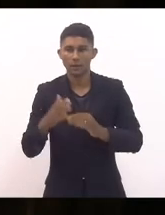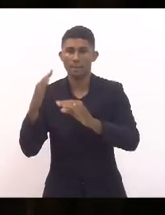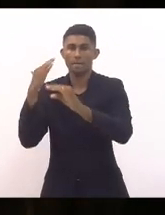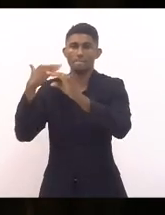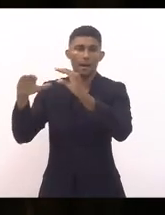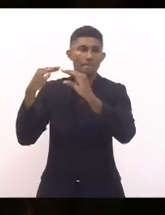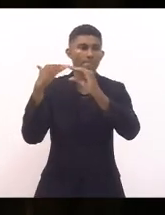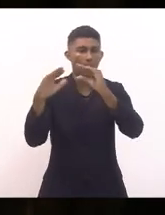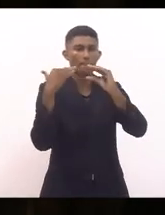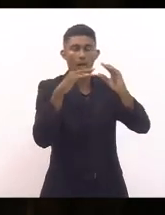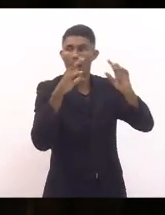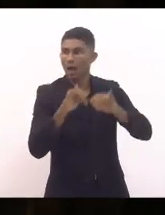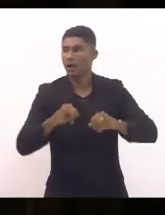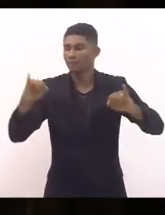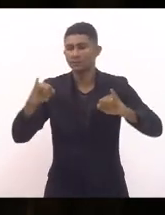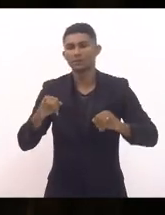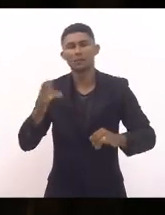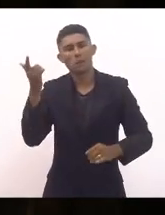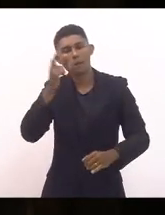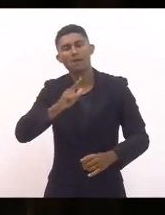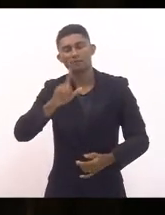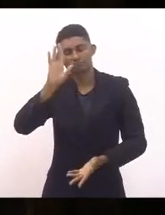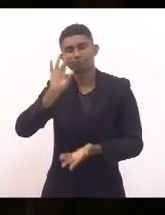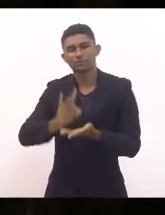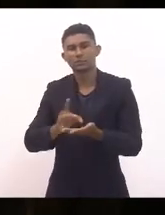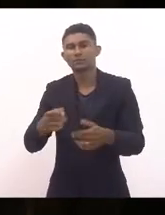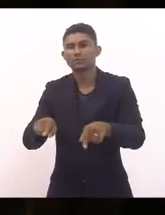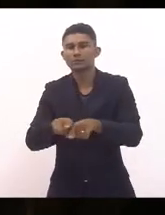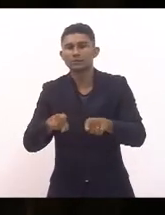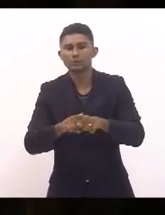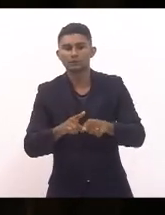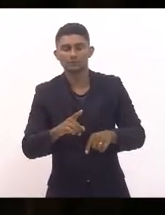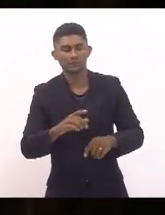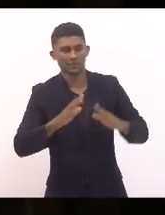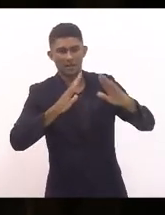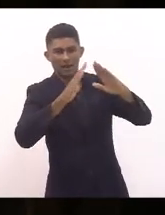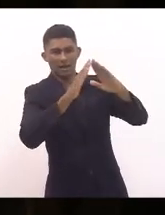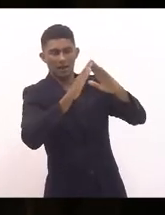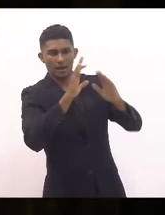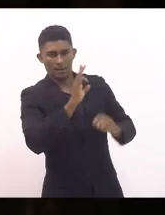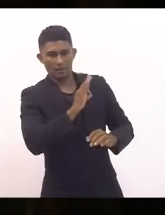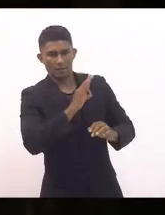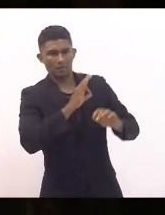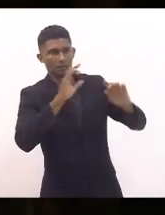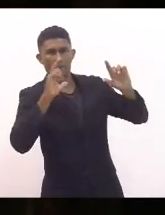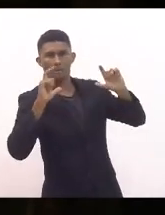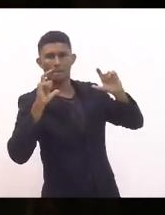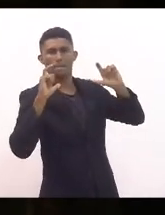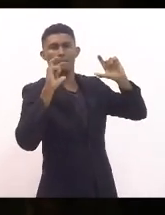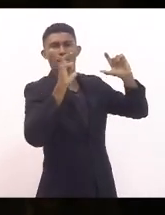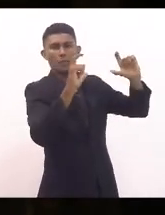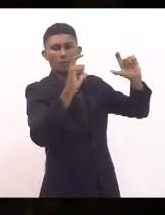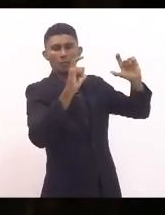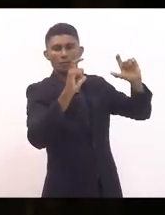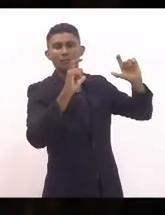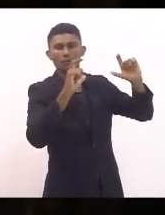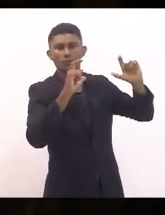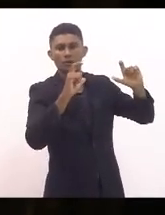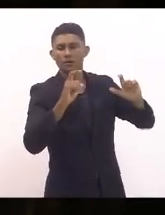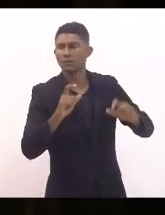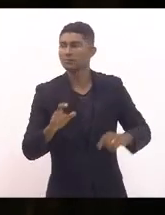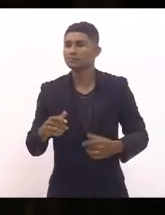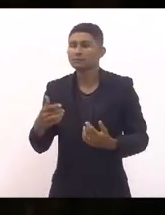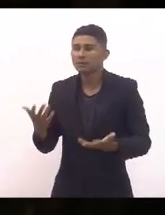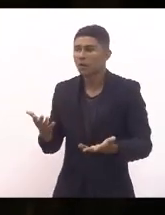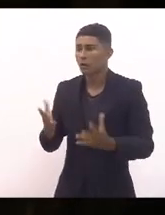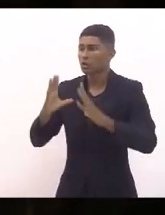em realidade, mas também colocar placas nas delegacias que dizem que não precisamos de 24 horas para registrar uma ocorrência